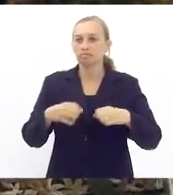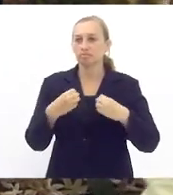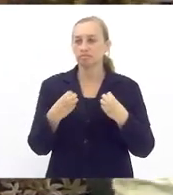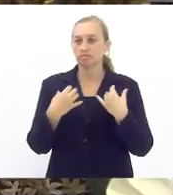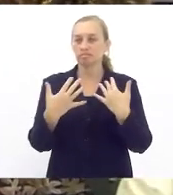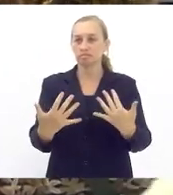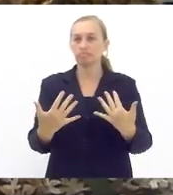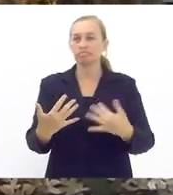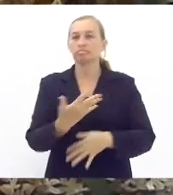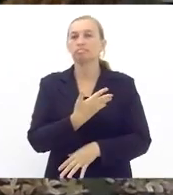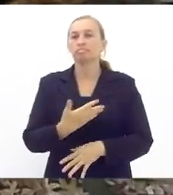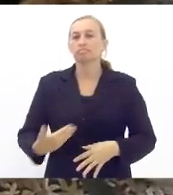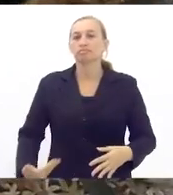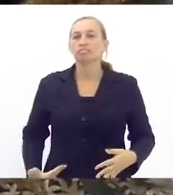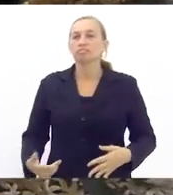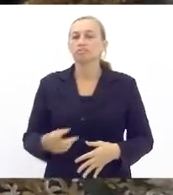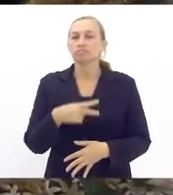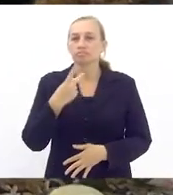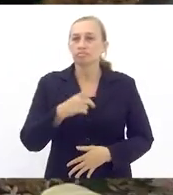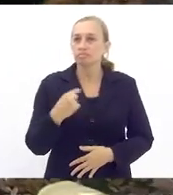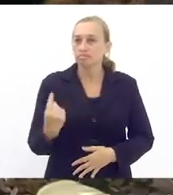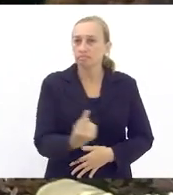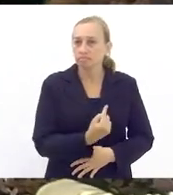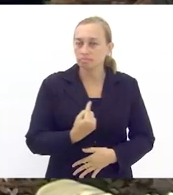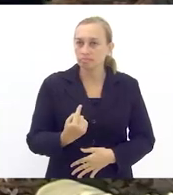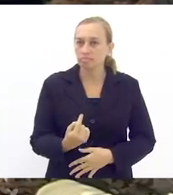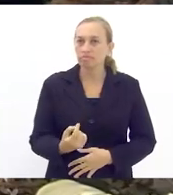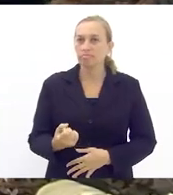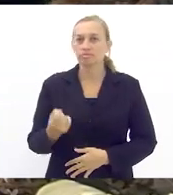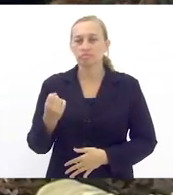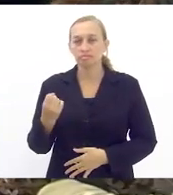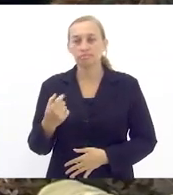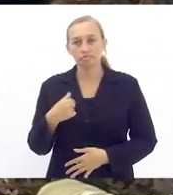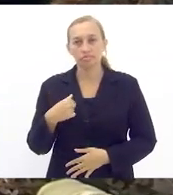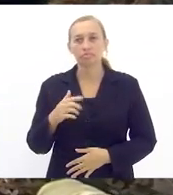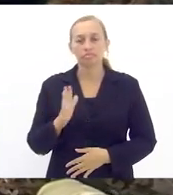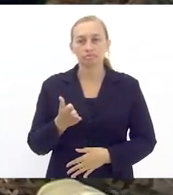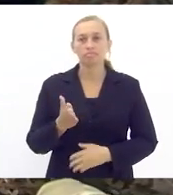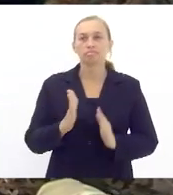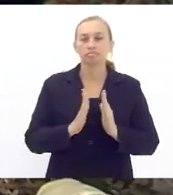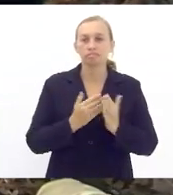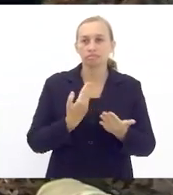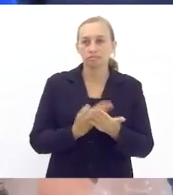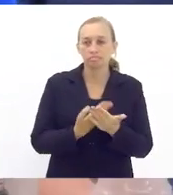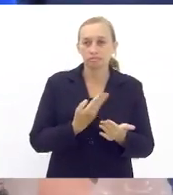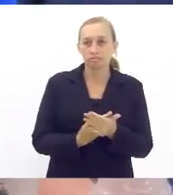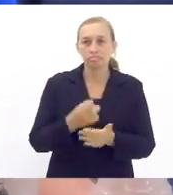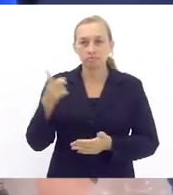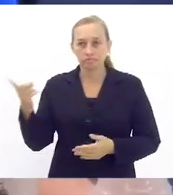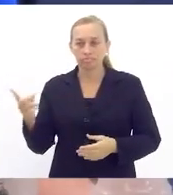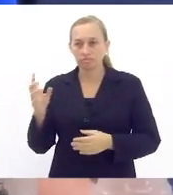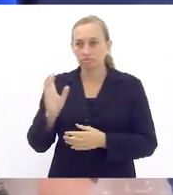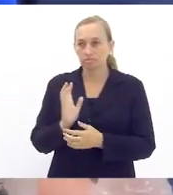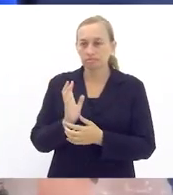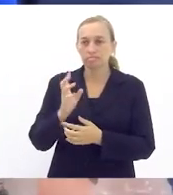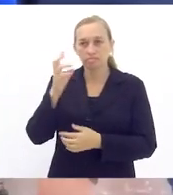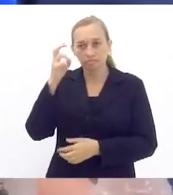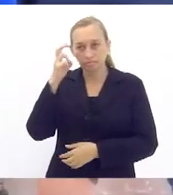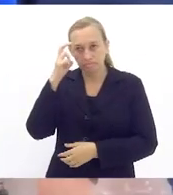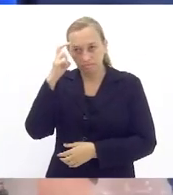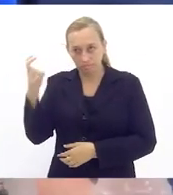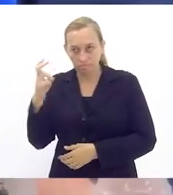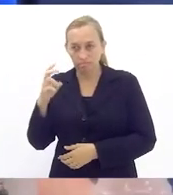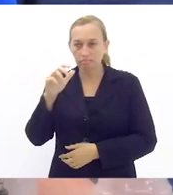dizer que nós eu enquanto este país tecando aí também atuante da cultura especialmente das artes cênicas